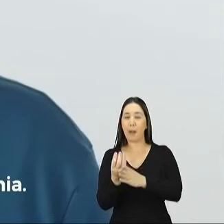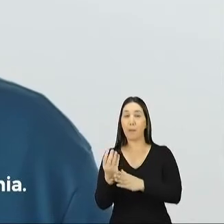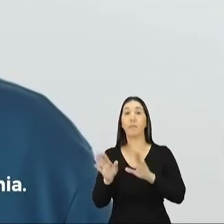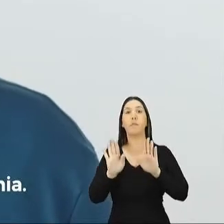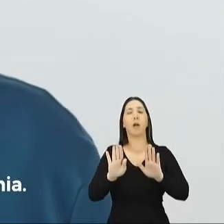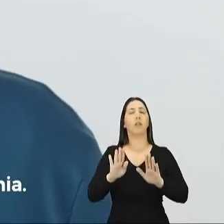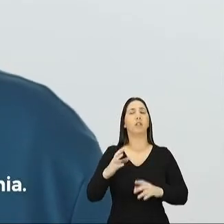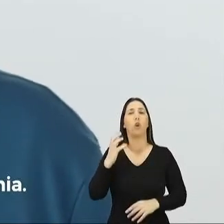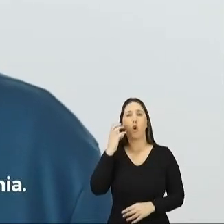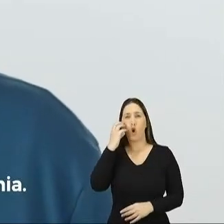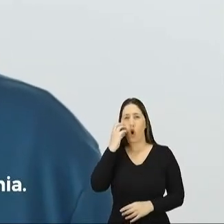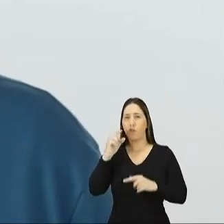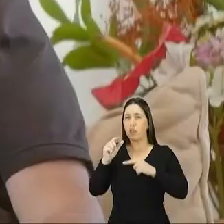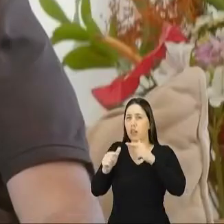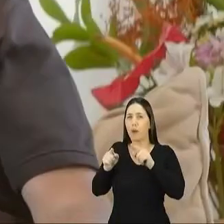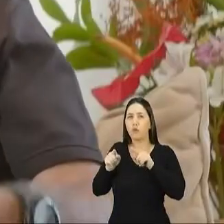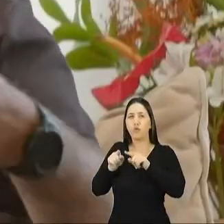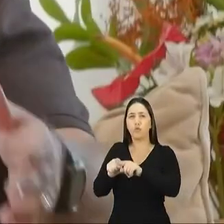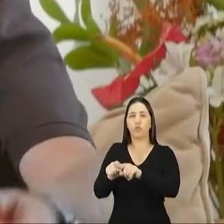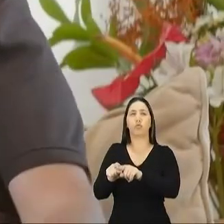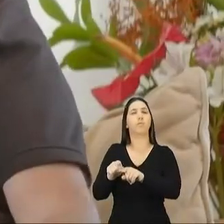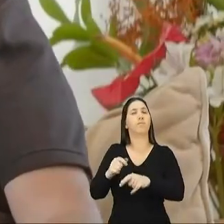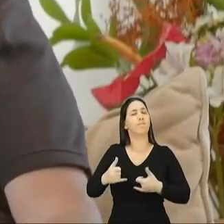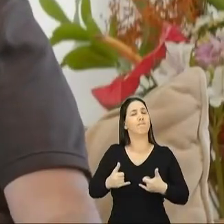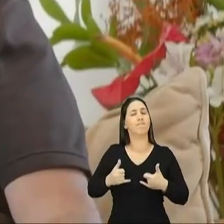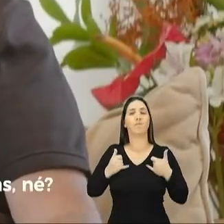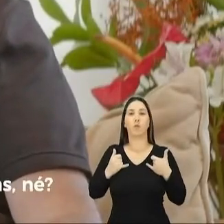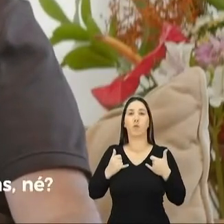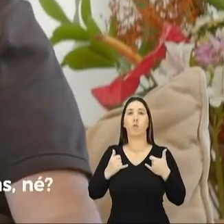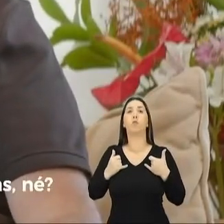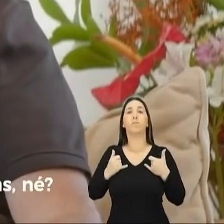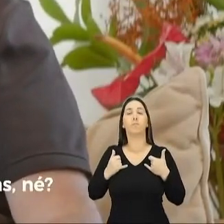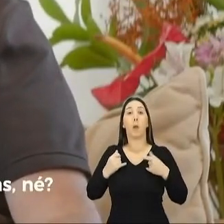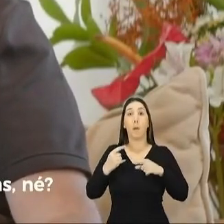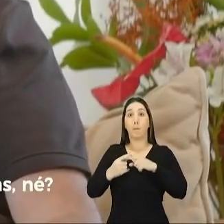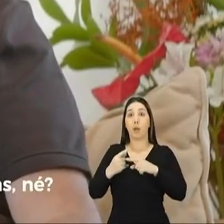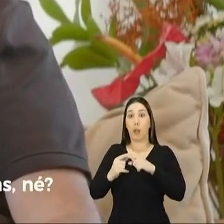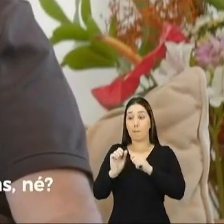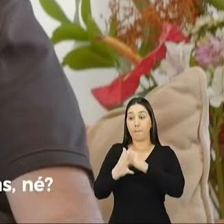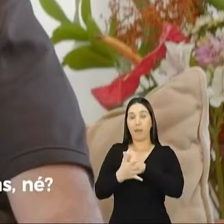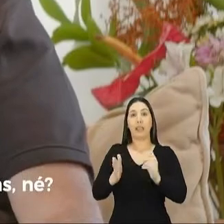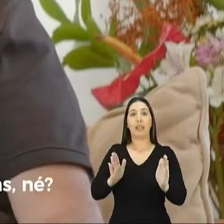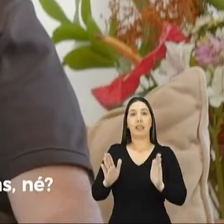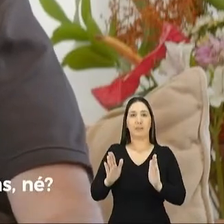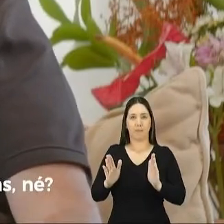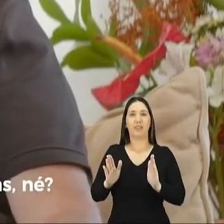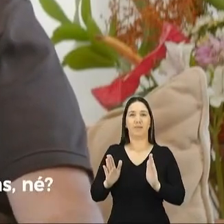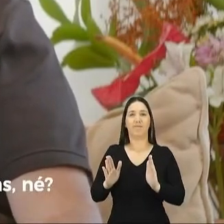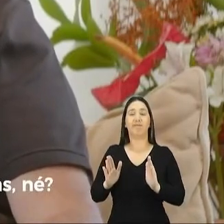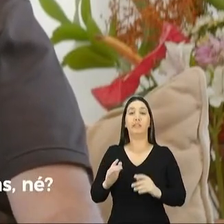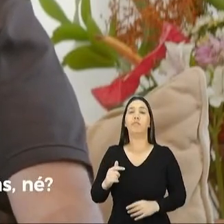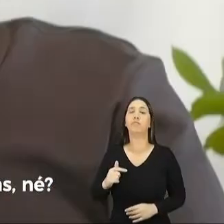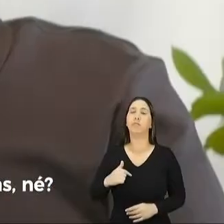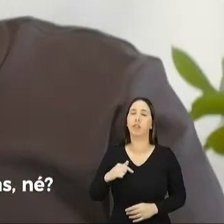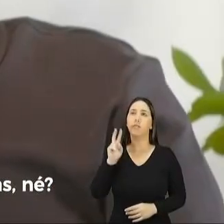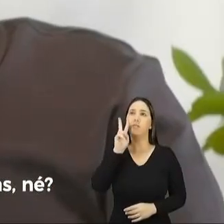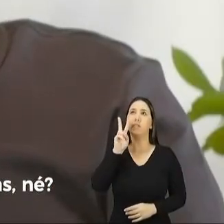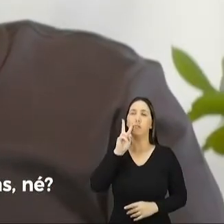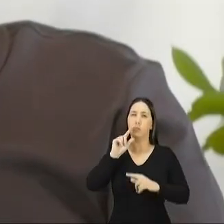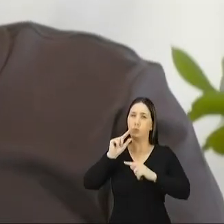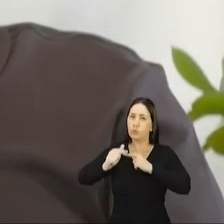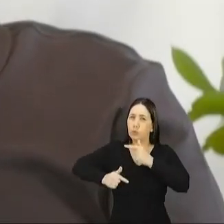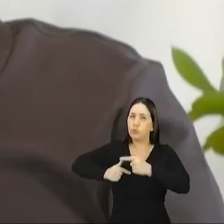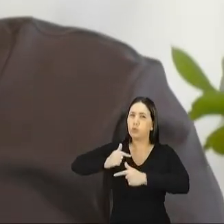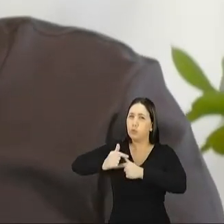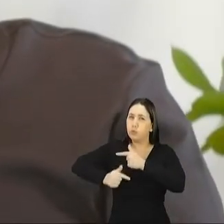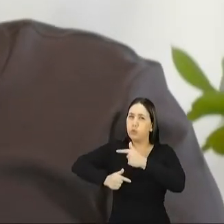Bruno Covas para enfrentar a pandemia. A gente se identificava muito, né? Dedicar o tempo todo do seu trabalho para as pessoas,